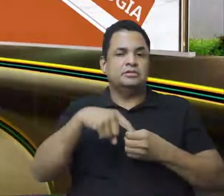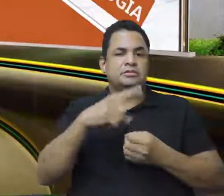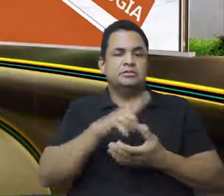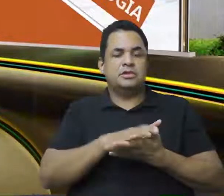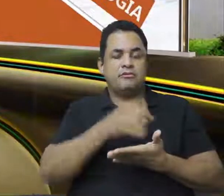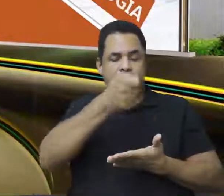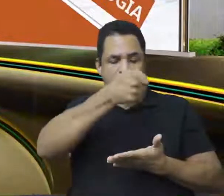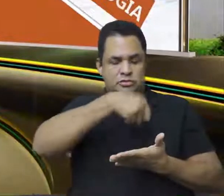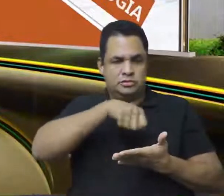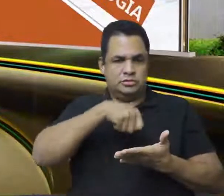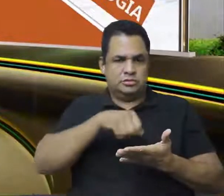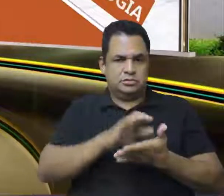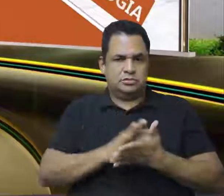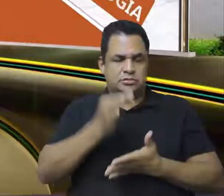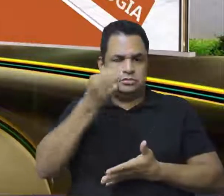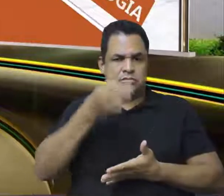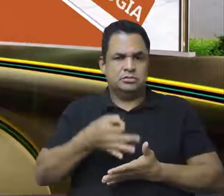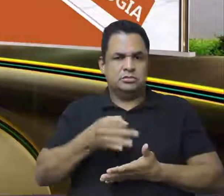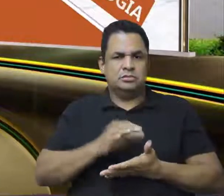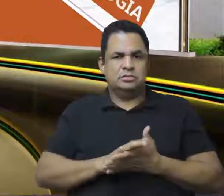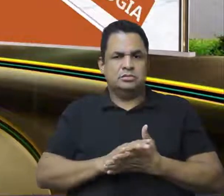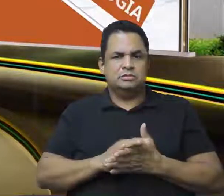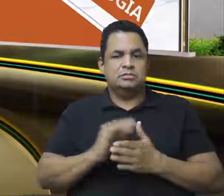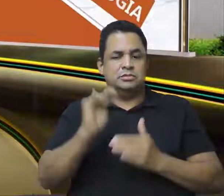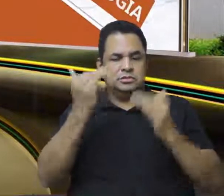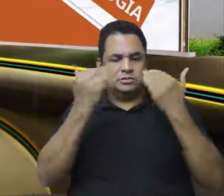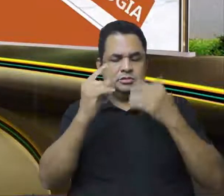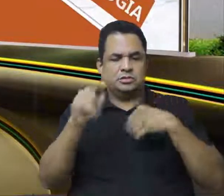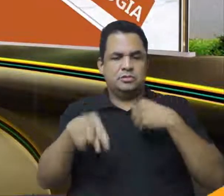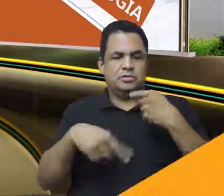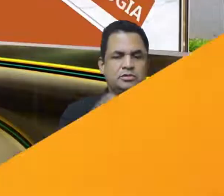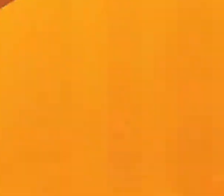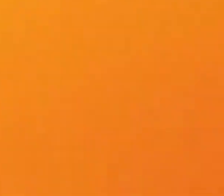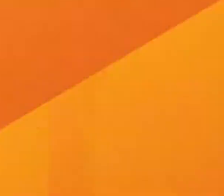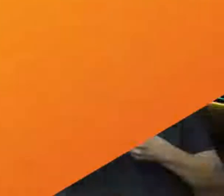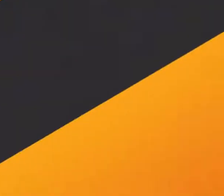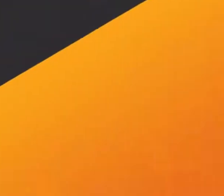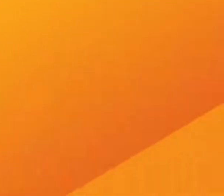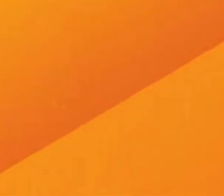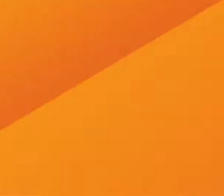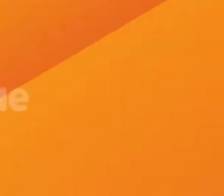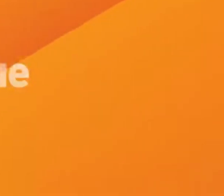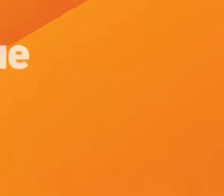vamos corrigir, tá certo, galerinha? Fique ligadinho que já já a gente volta.